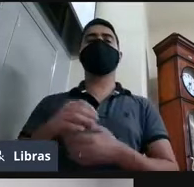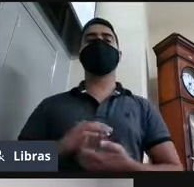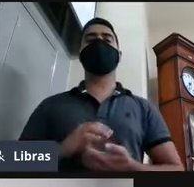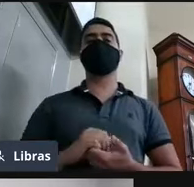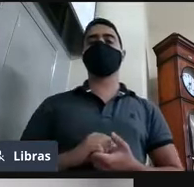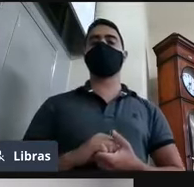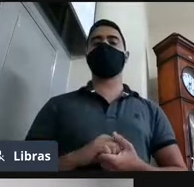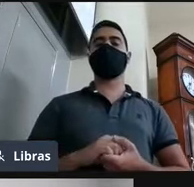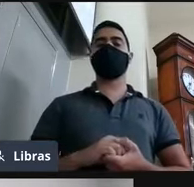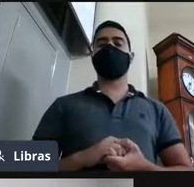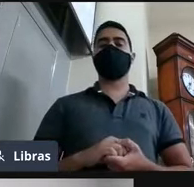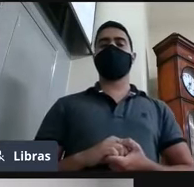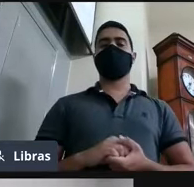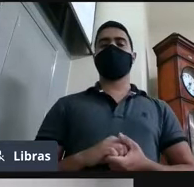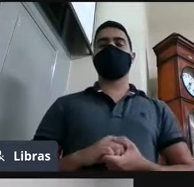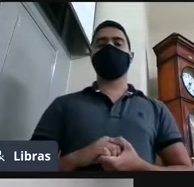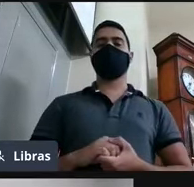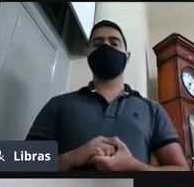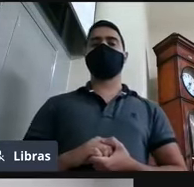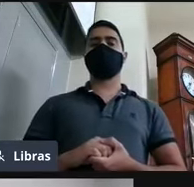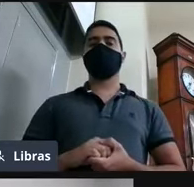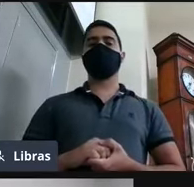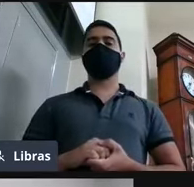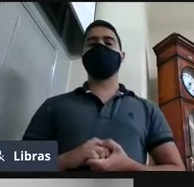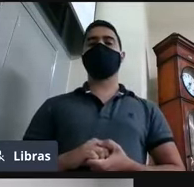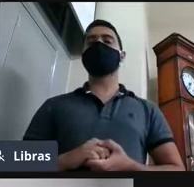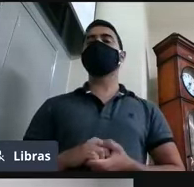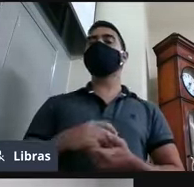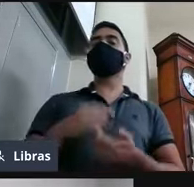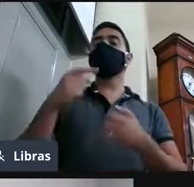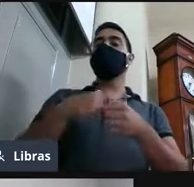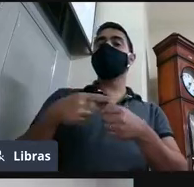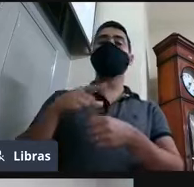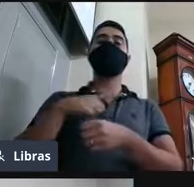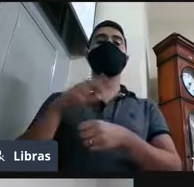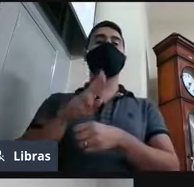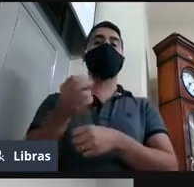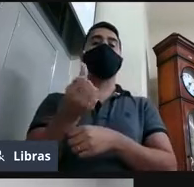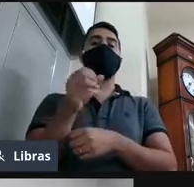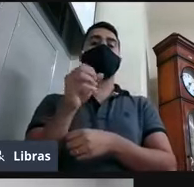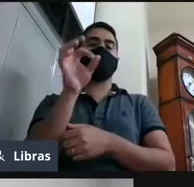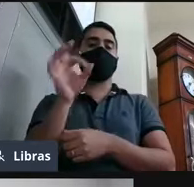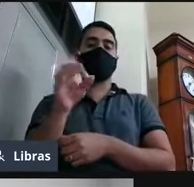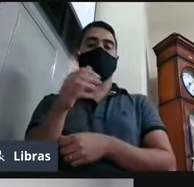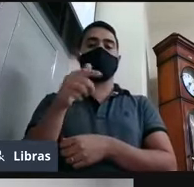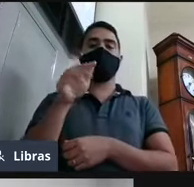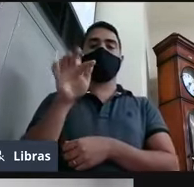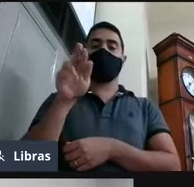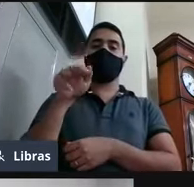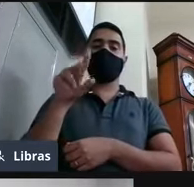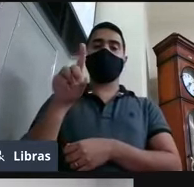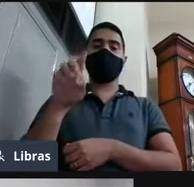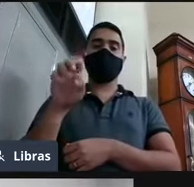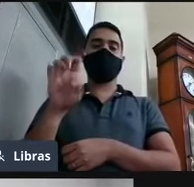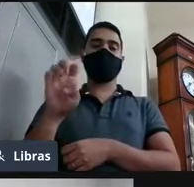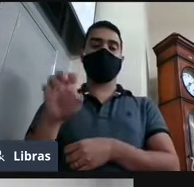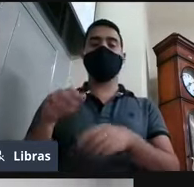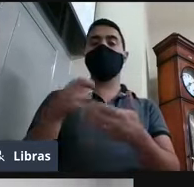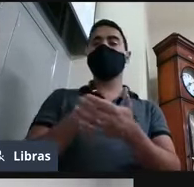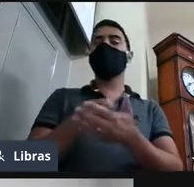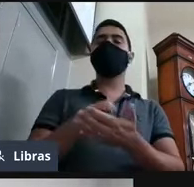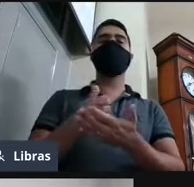A obrigação de estados e municípios destinarem o mínimo de 60% do Fundeb para fins de pagamento de remuneração do magistério